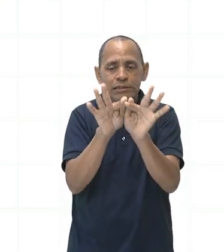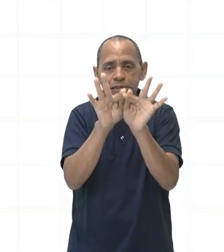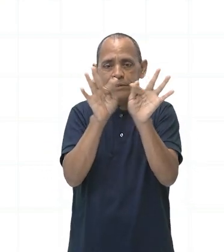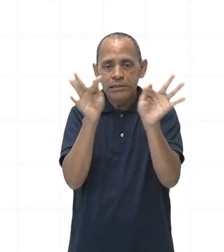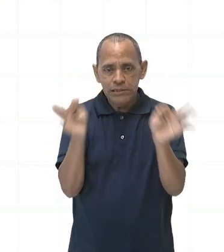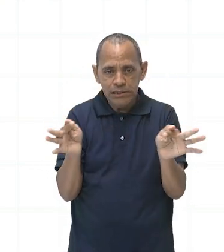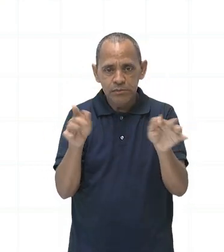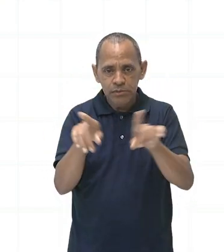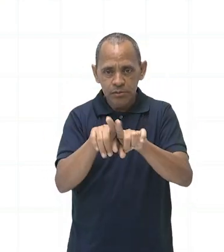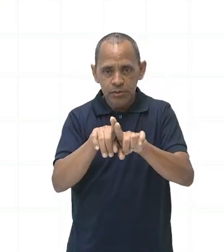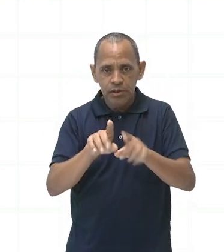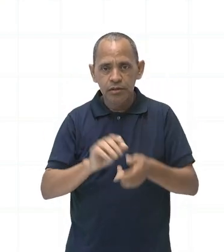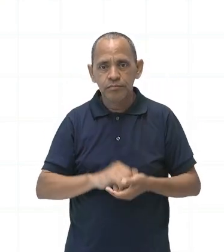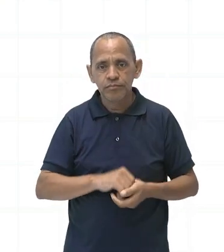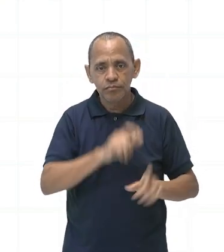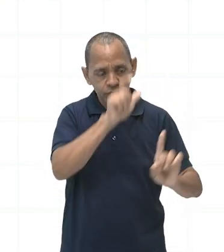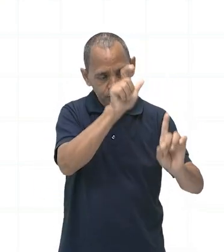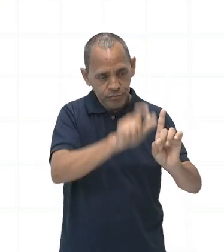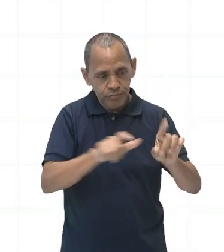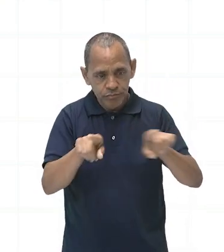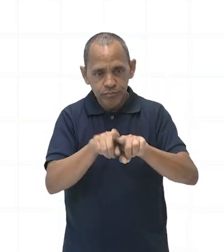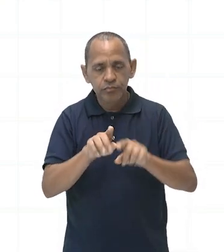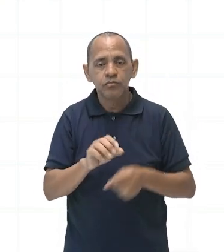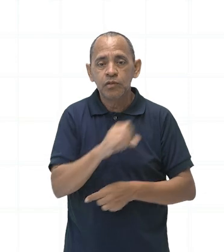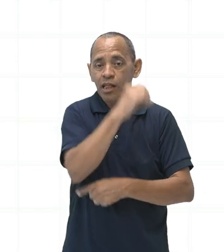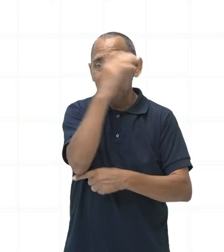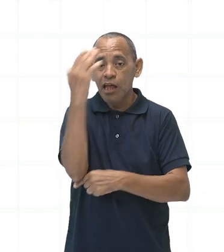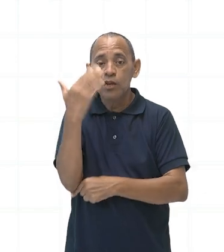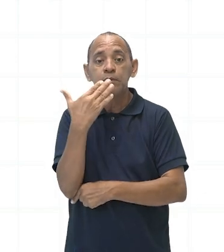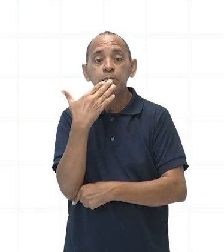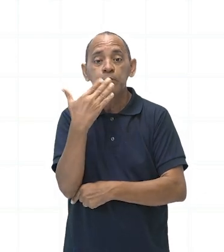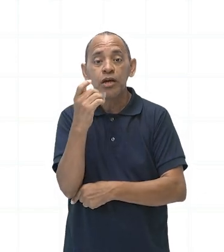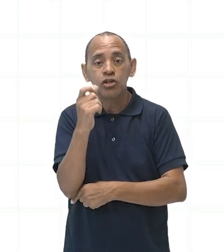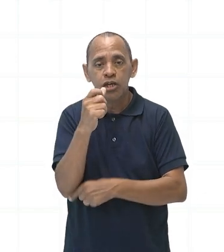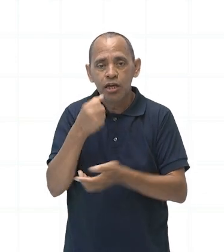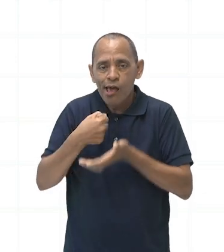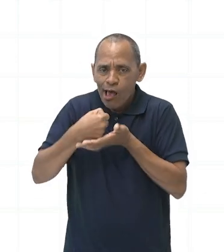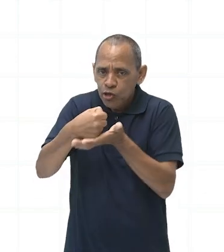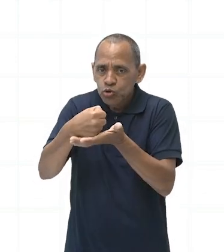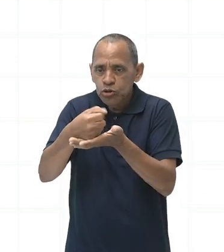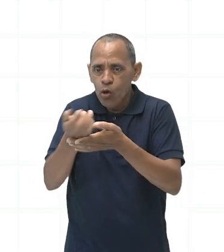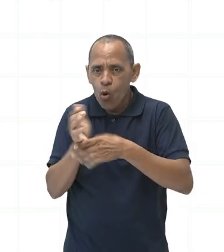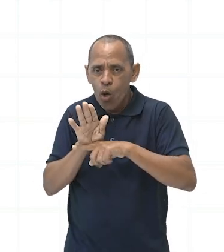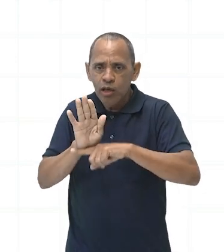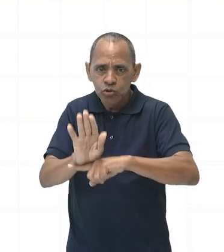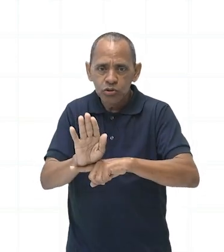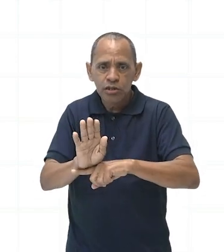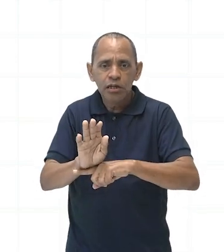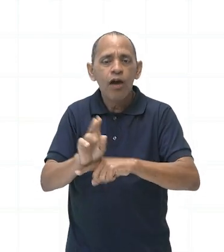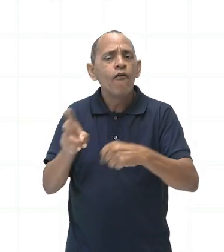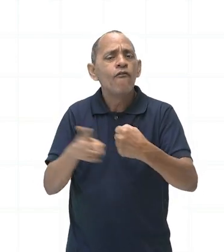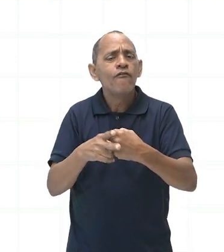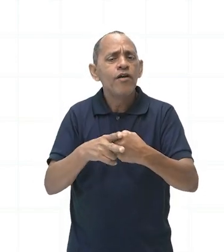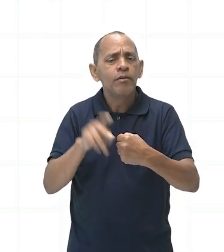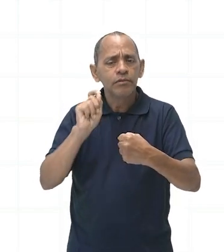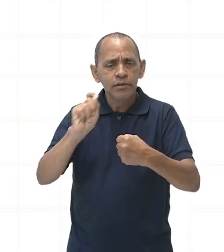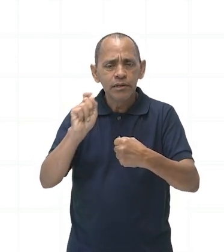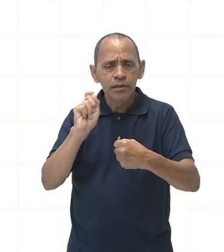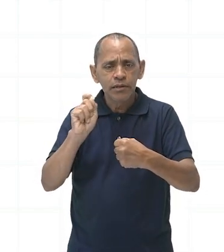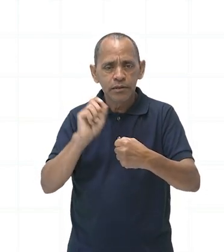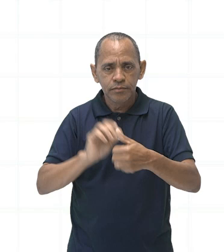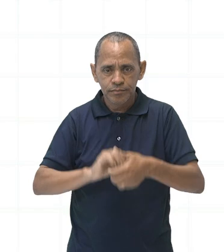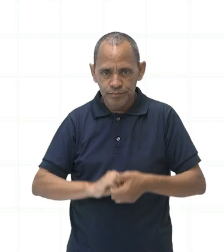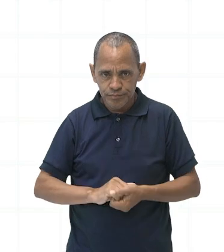a natureza pede ajuda. Vamos lá, quem é o verbo dessa oração?